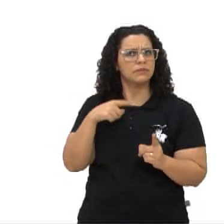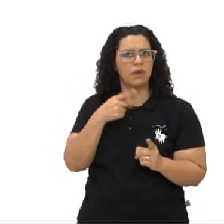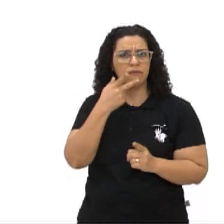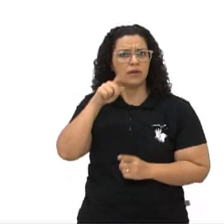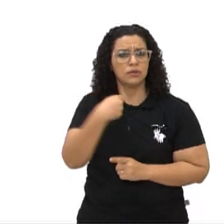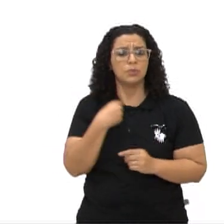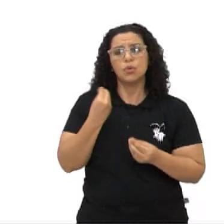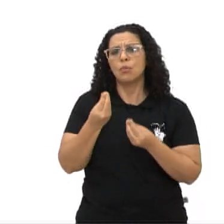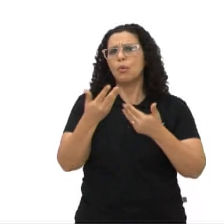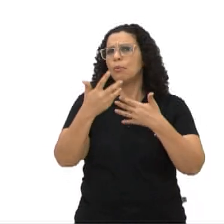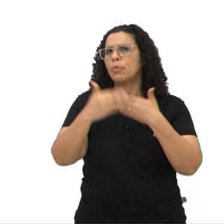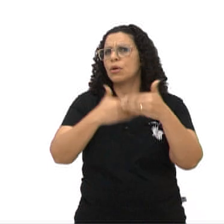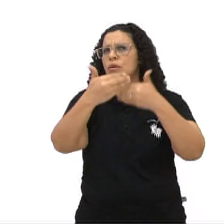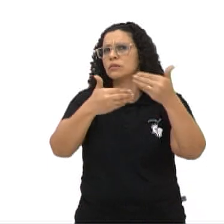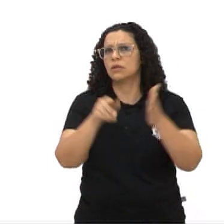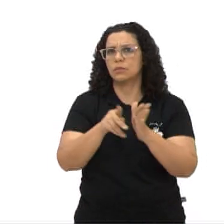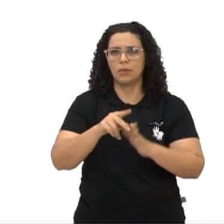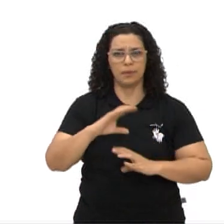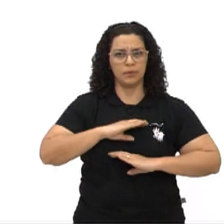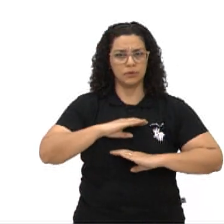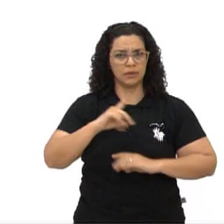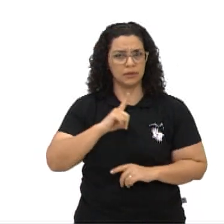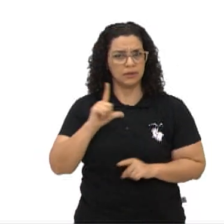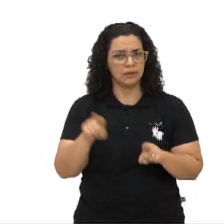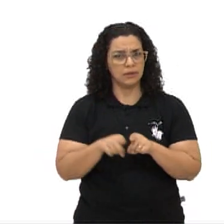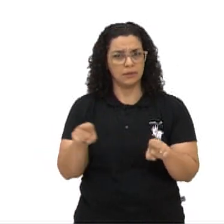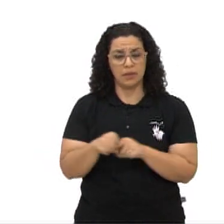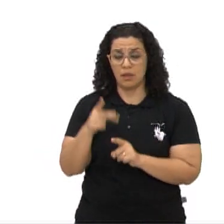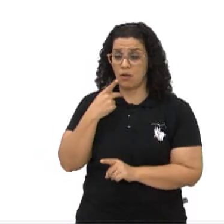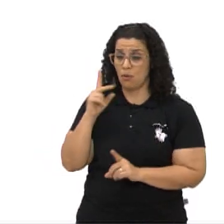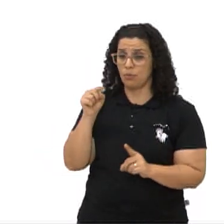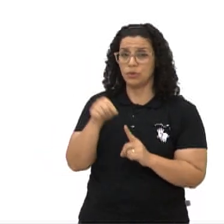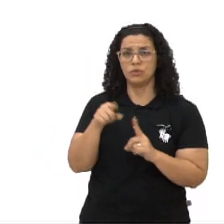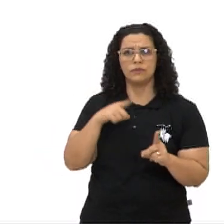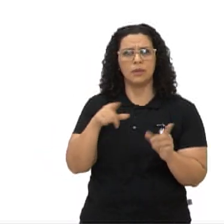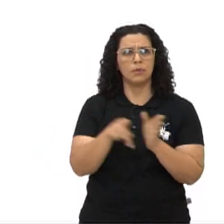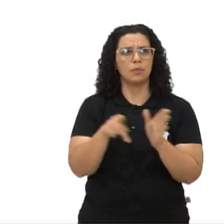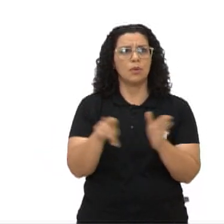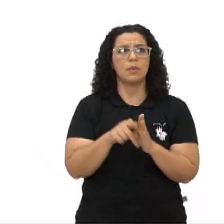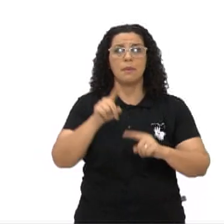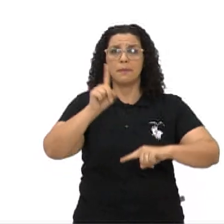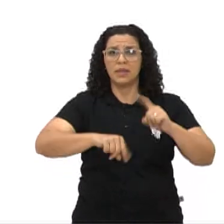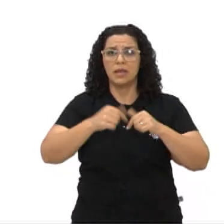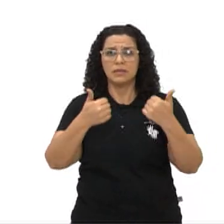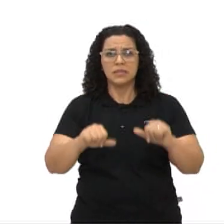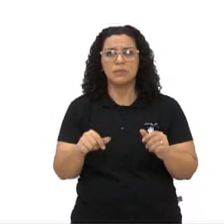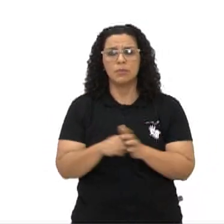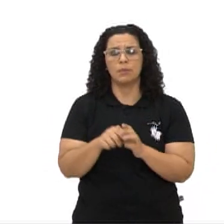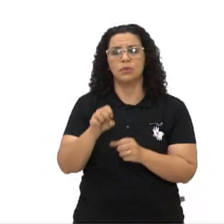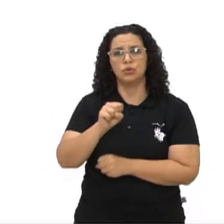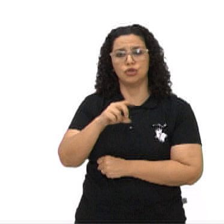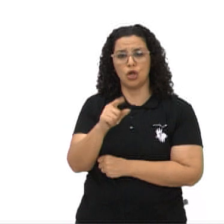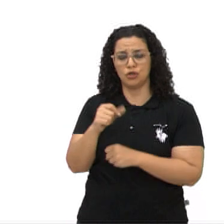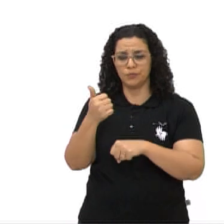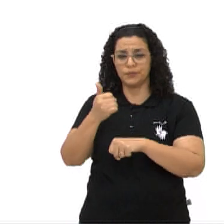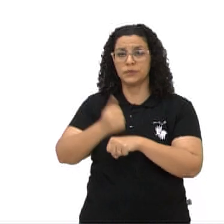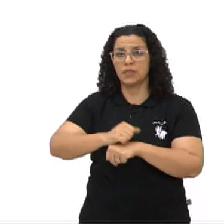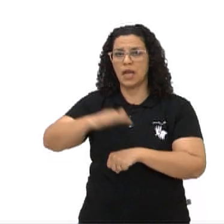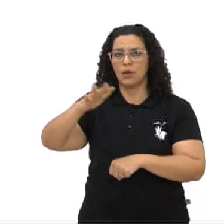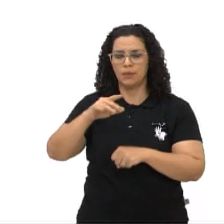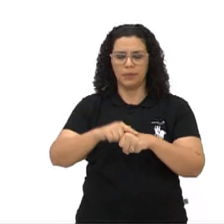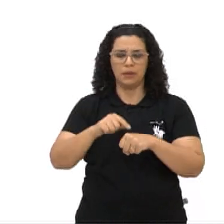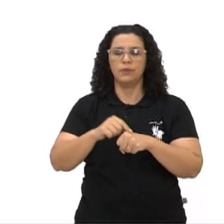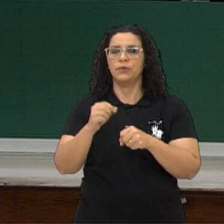exatamente como se procede essa situação? Então, ela é usada para a obtenção de elementos químicos como o sódio, o alumínio, o cloro